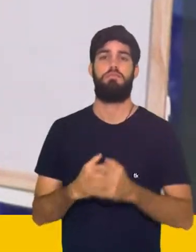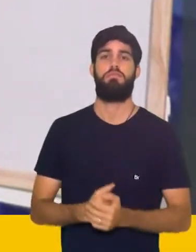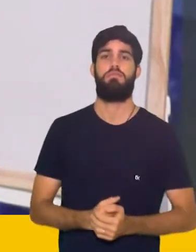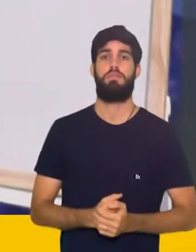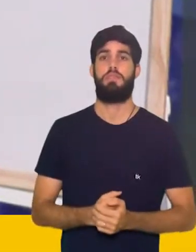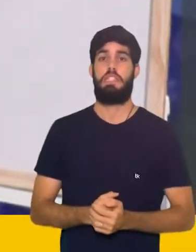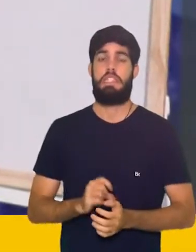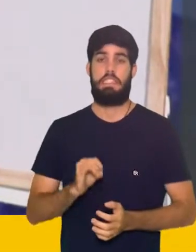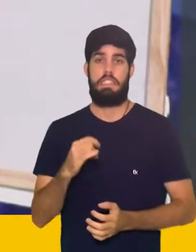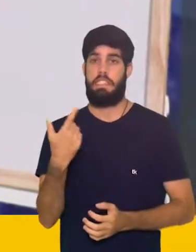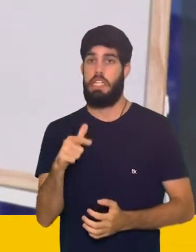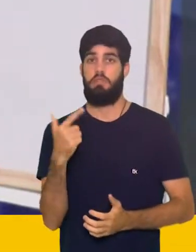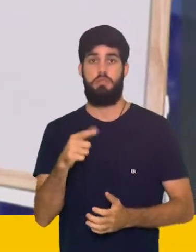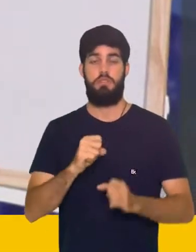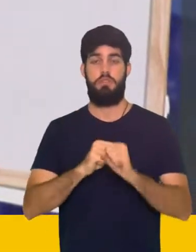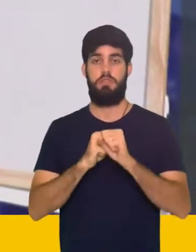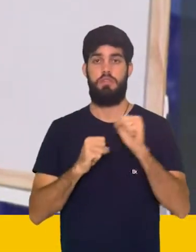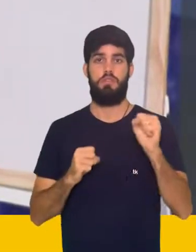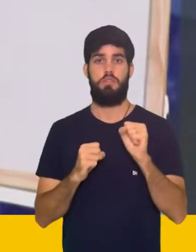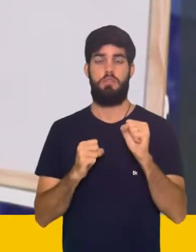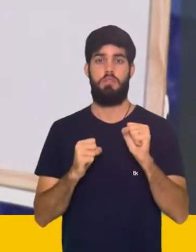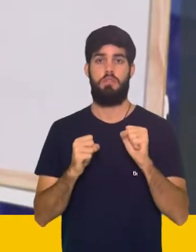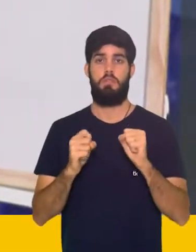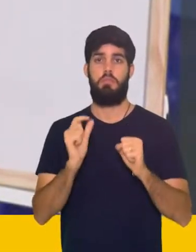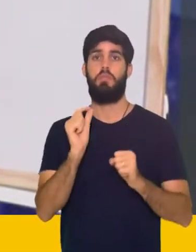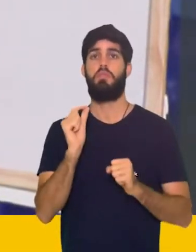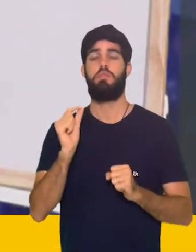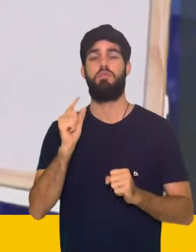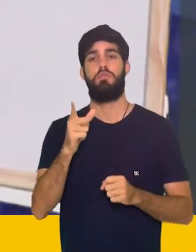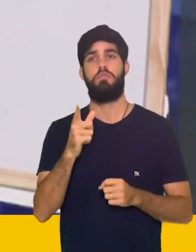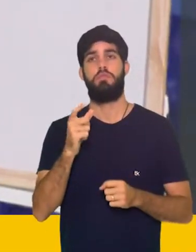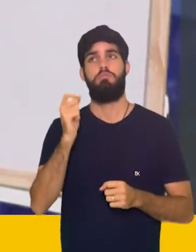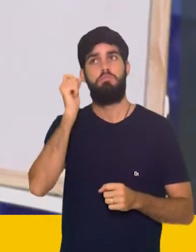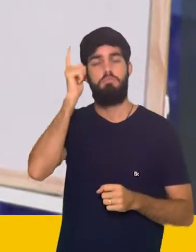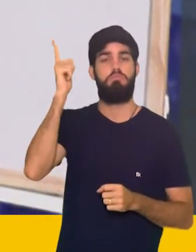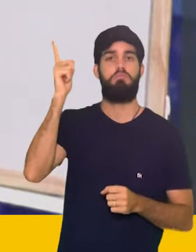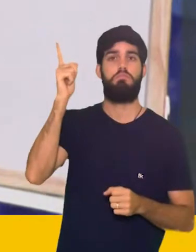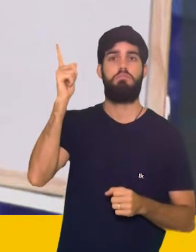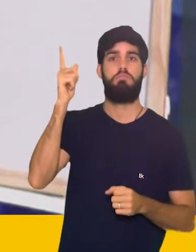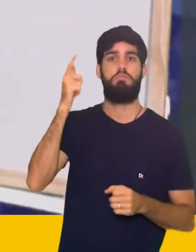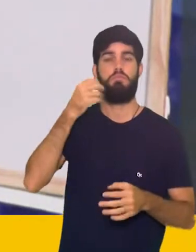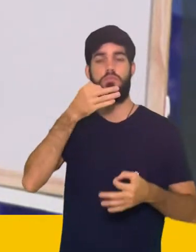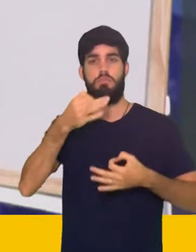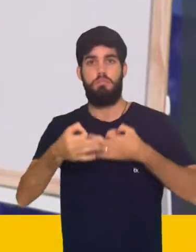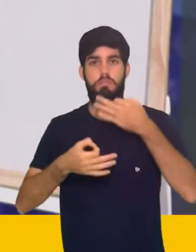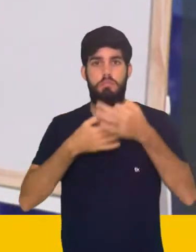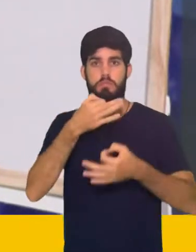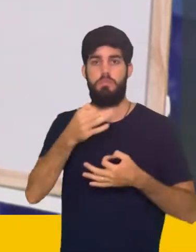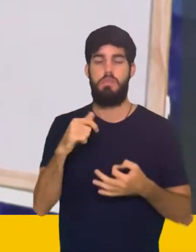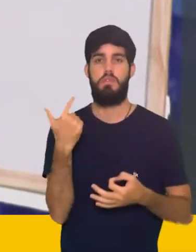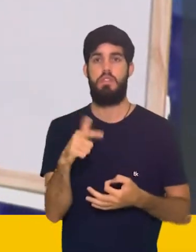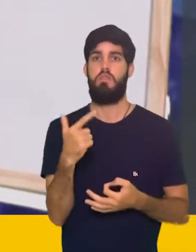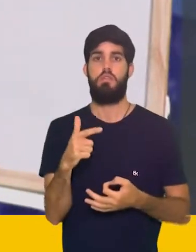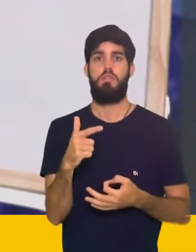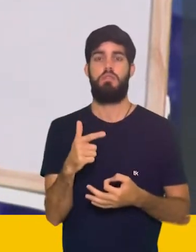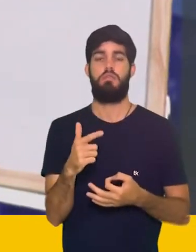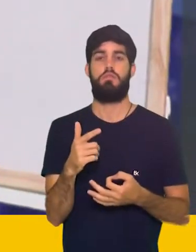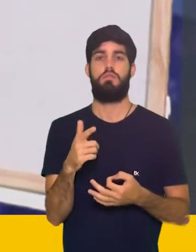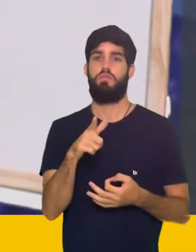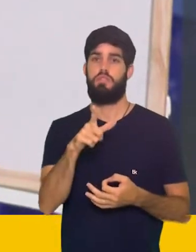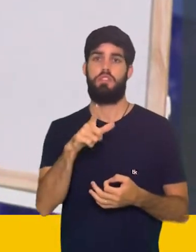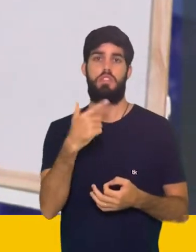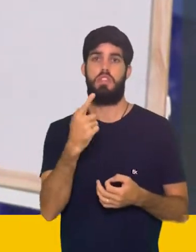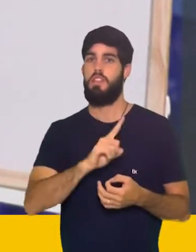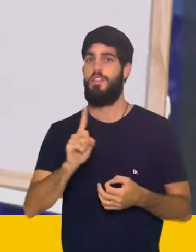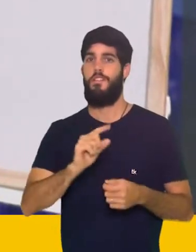Se você não tem solução para o que você levantou de tese, de ideia, argumentou e não tem solução, você não